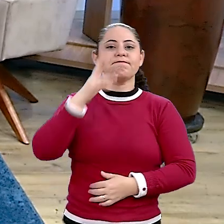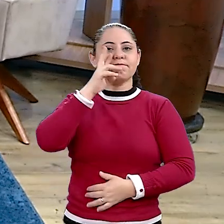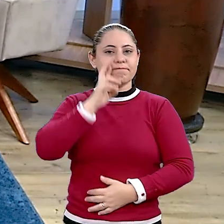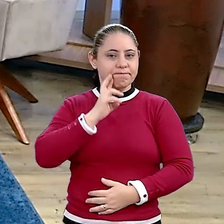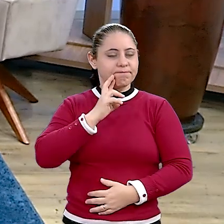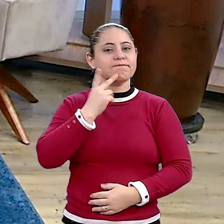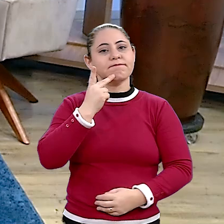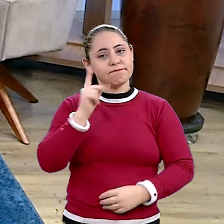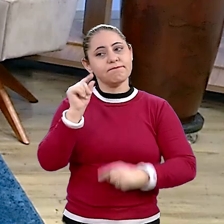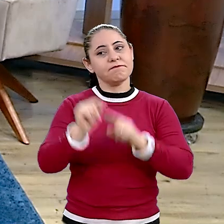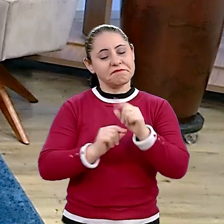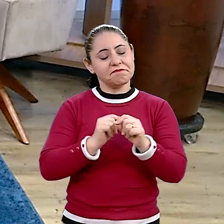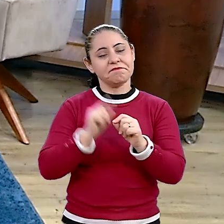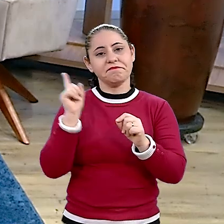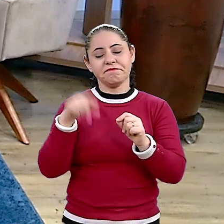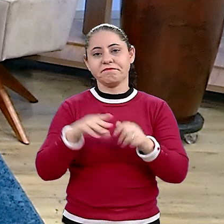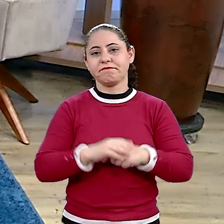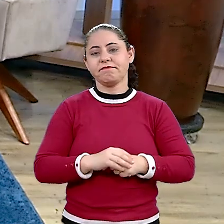campanha